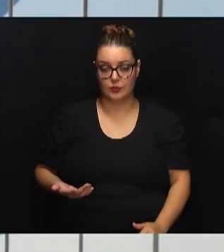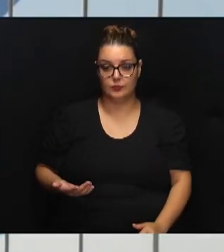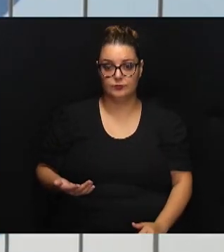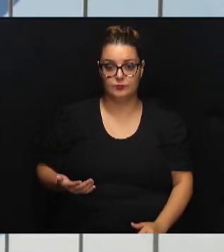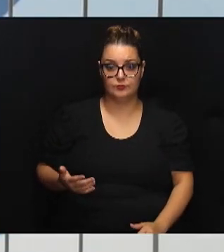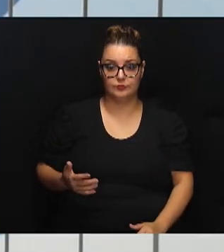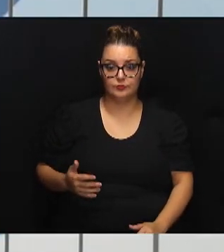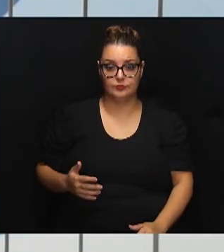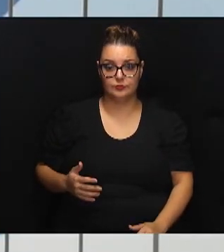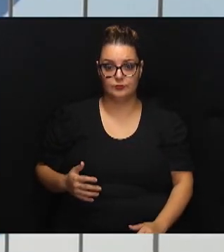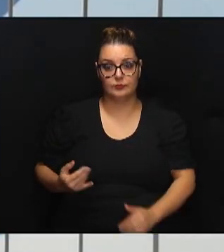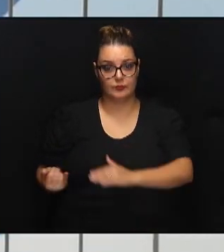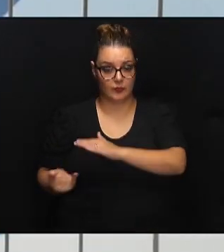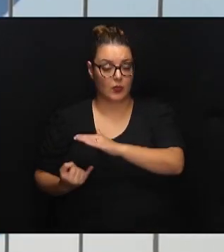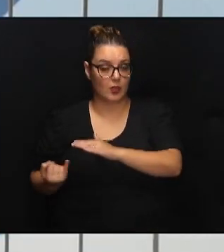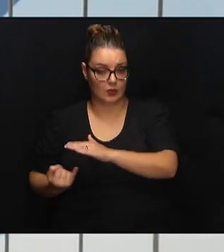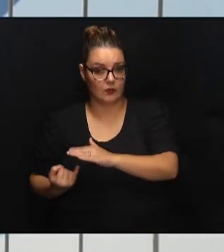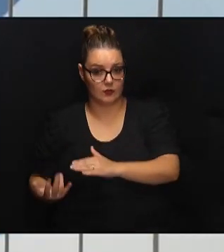no trabalho mais